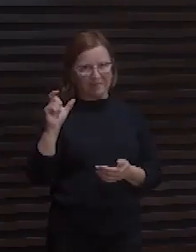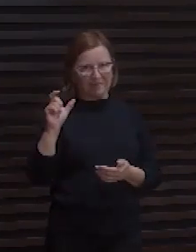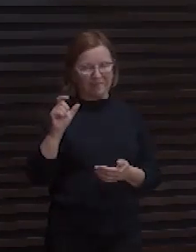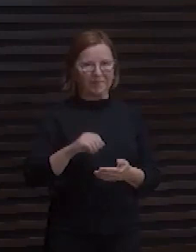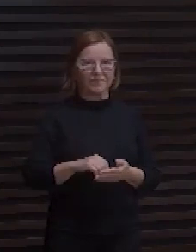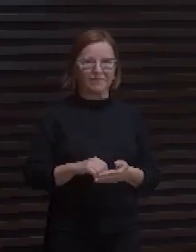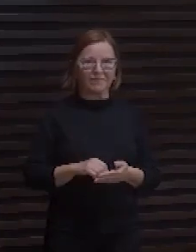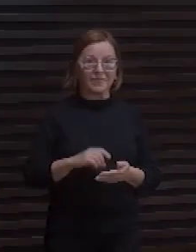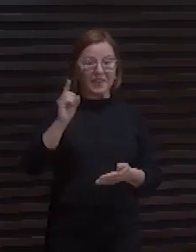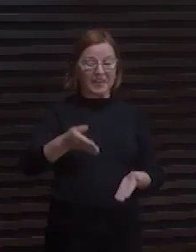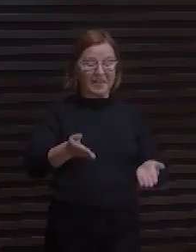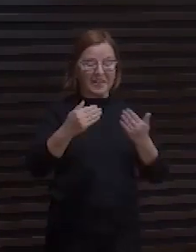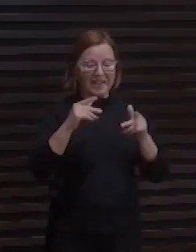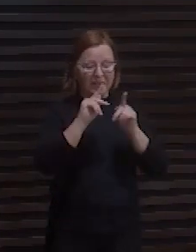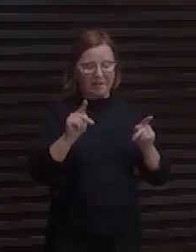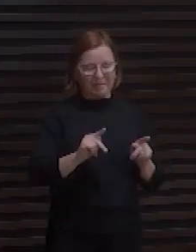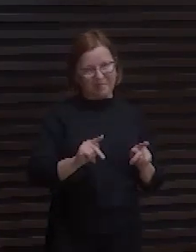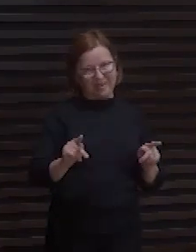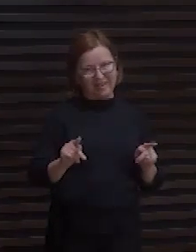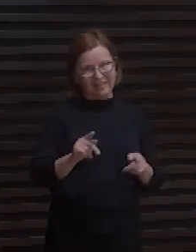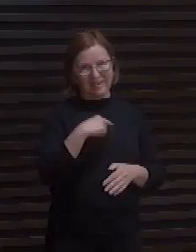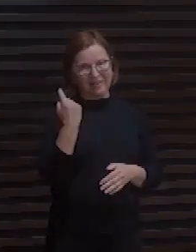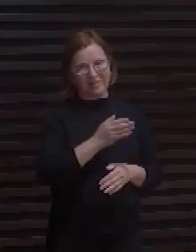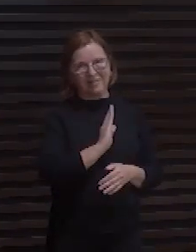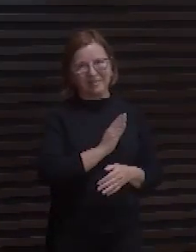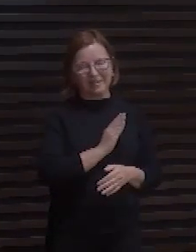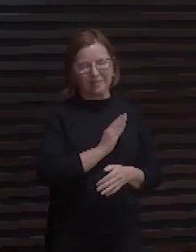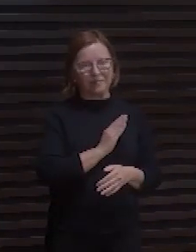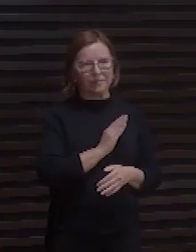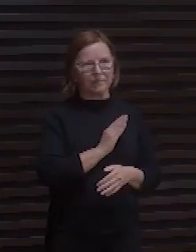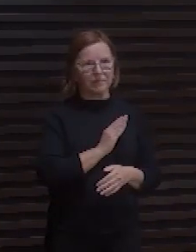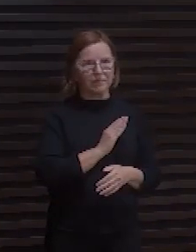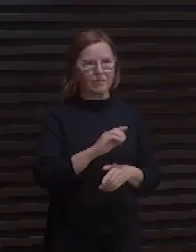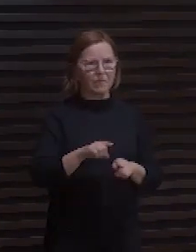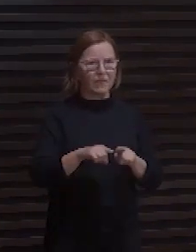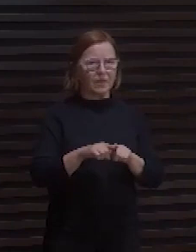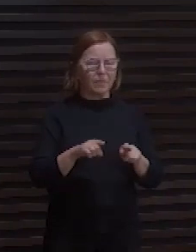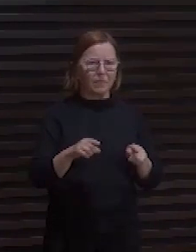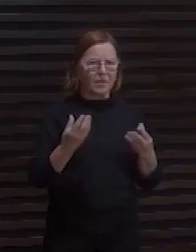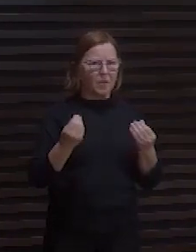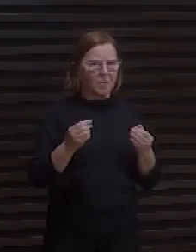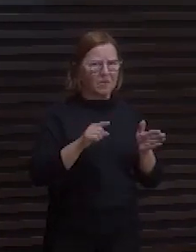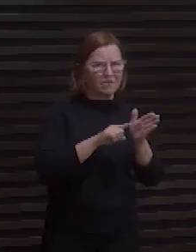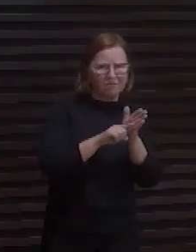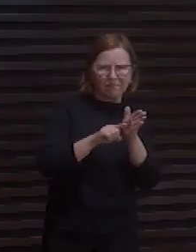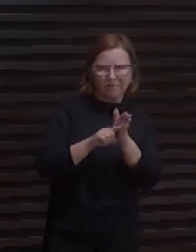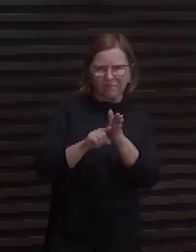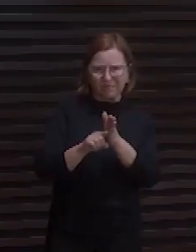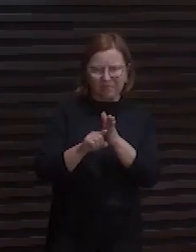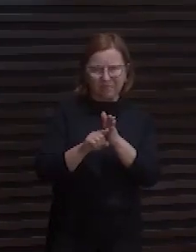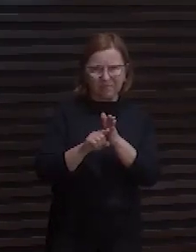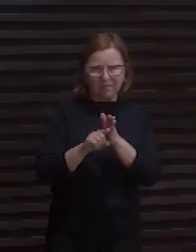vai trazer paz ao nosso coração. Agora, muitas das questões que nós colocamos diante